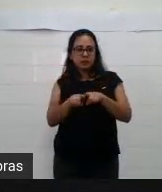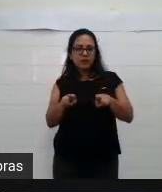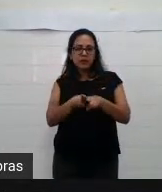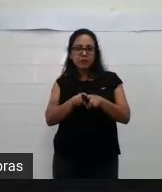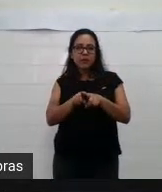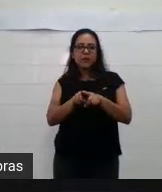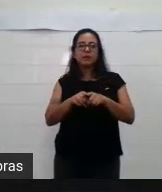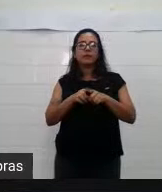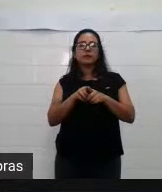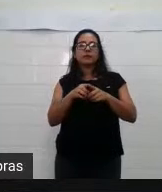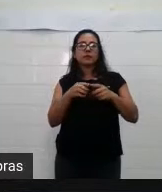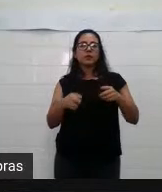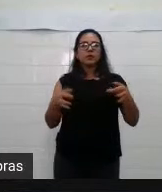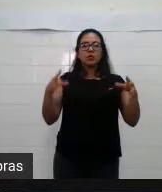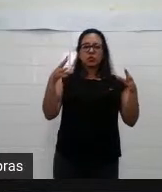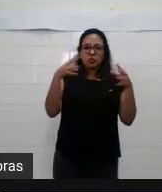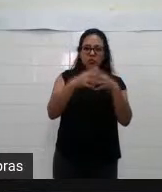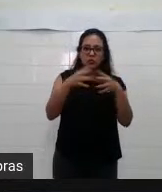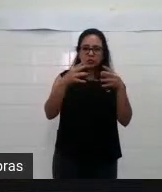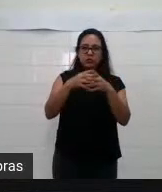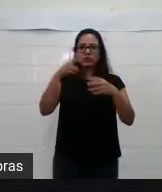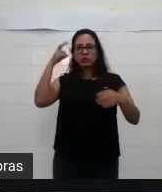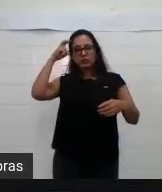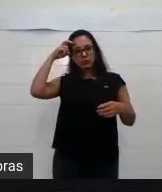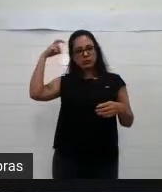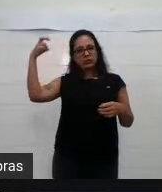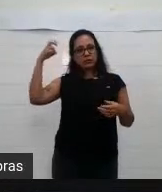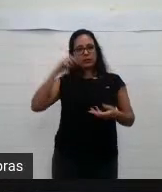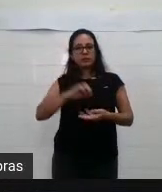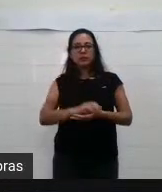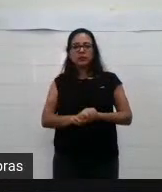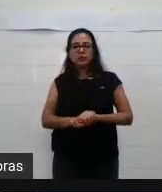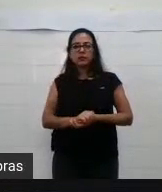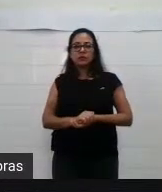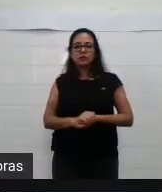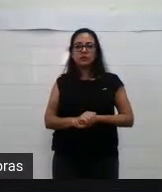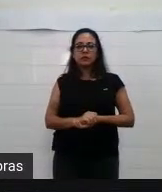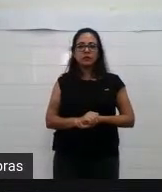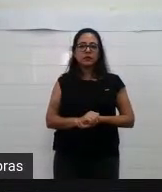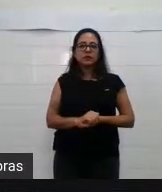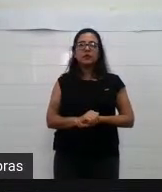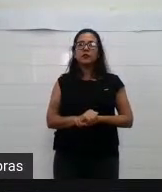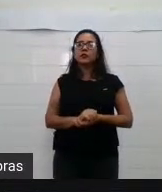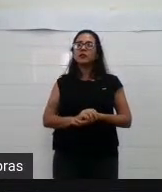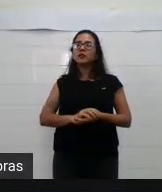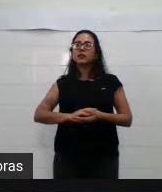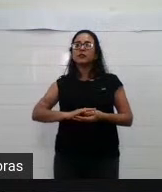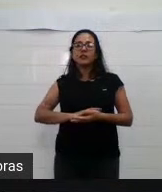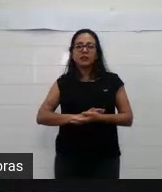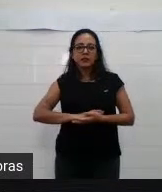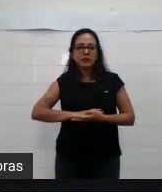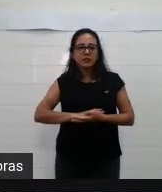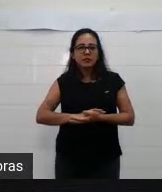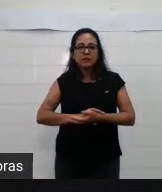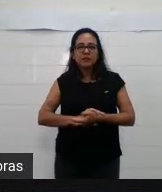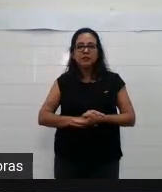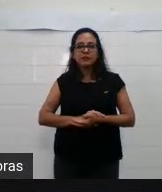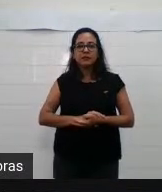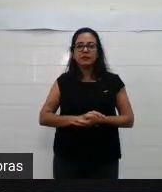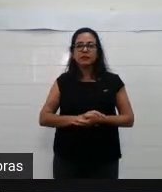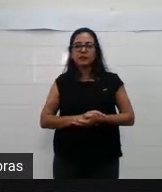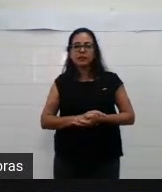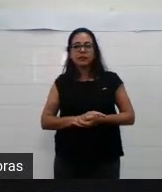Então, na verdade, a gente, pelo menos para mim, você não tem nada 100% natural,